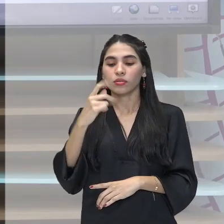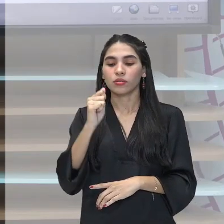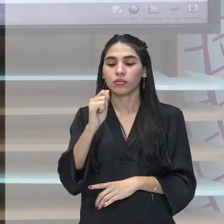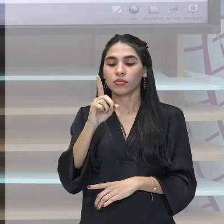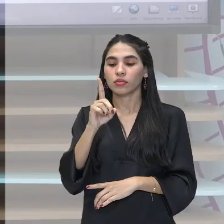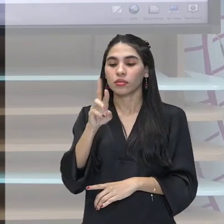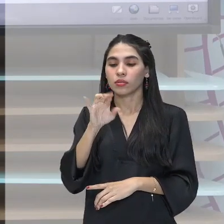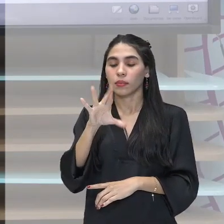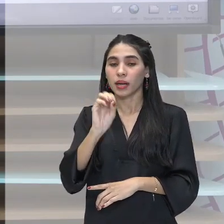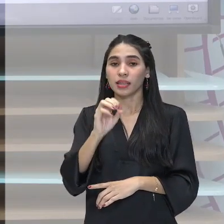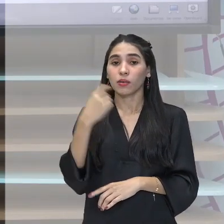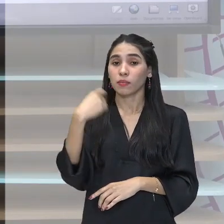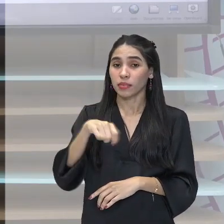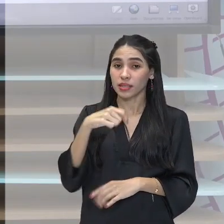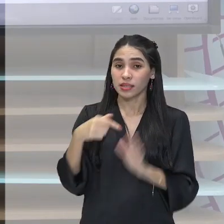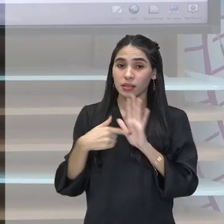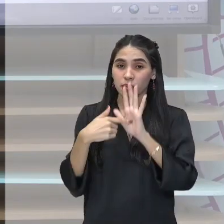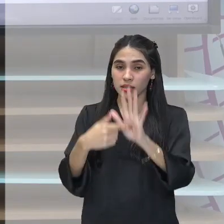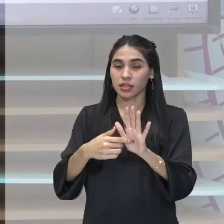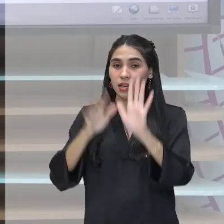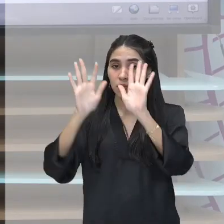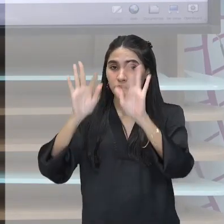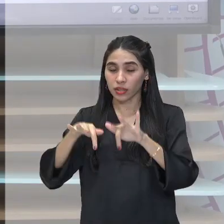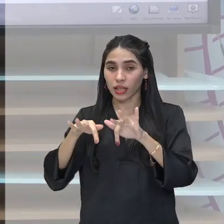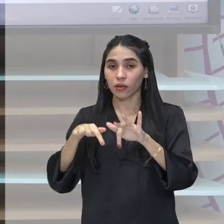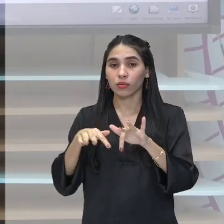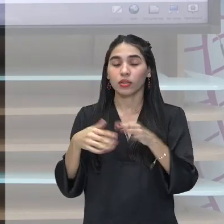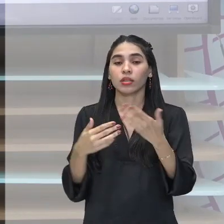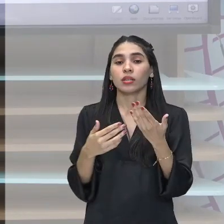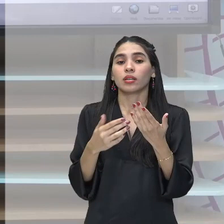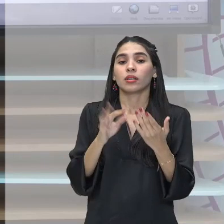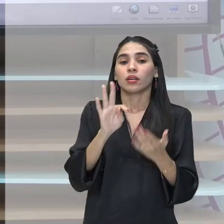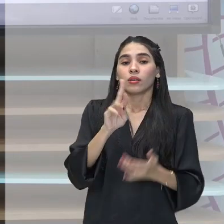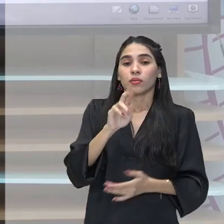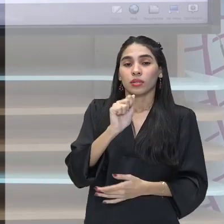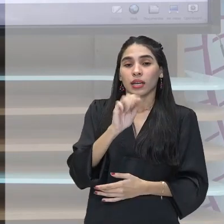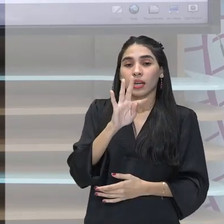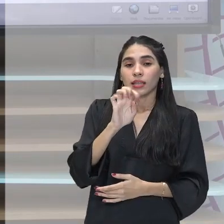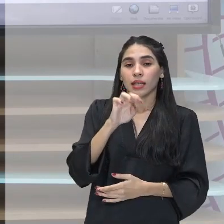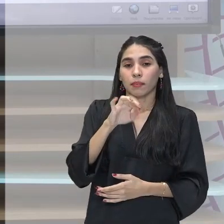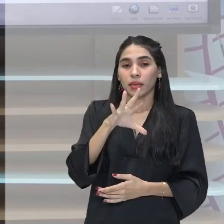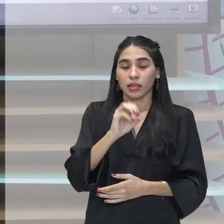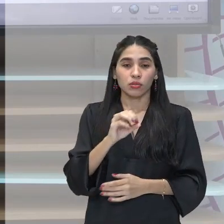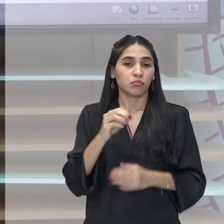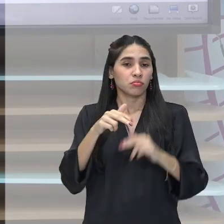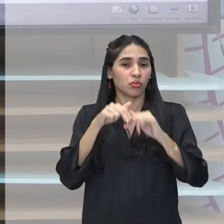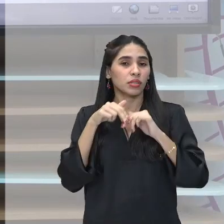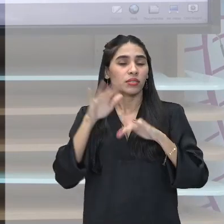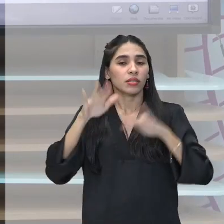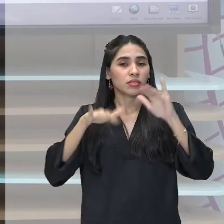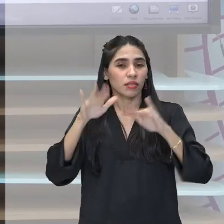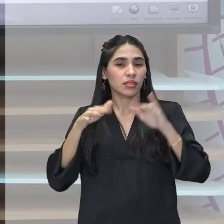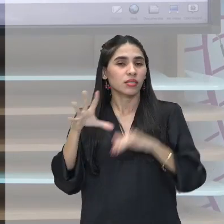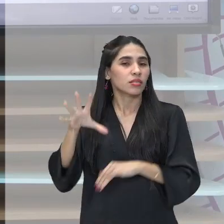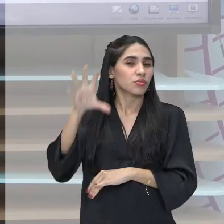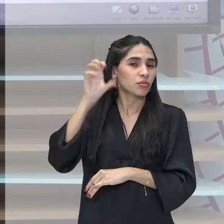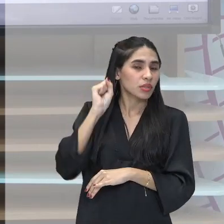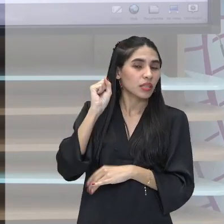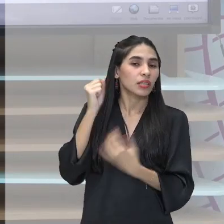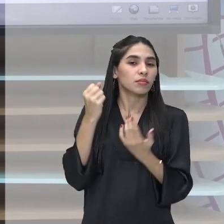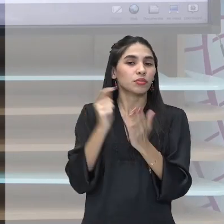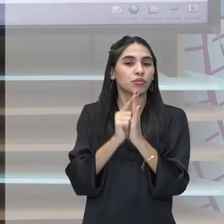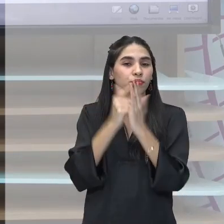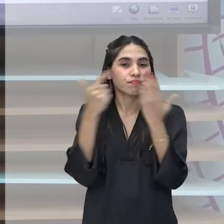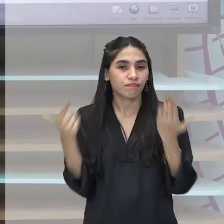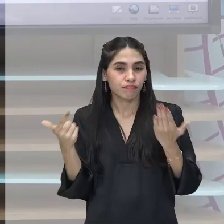deve ser apresentado ao final de um tratamento. Então é por isso que muitas das vezes nós escutamos nos noticiários,